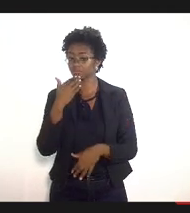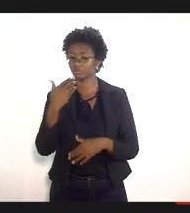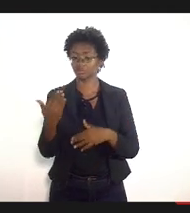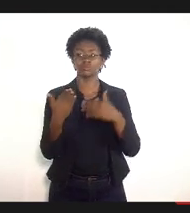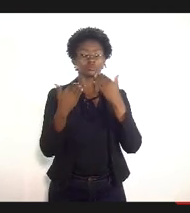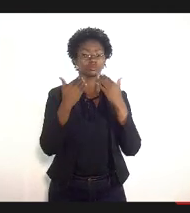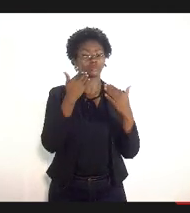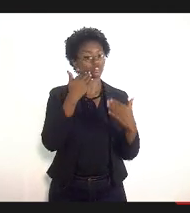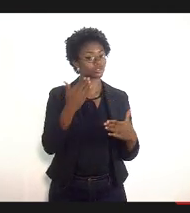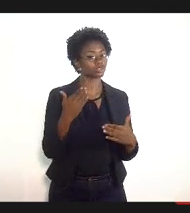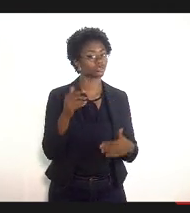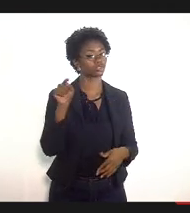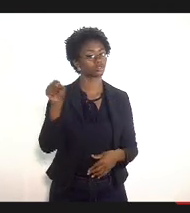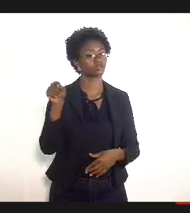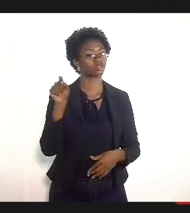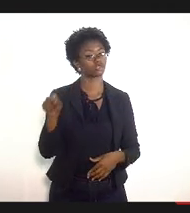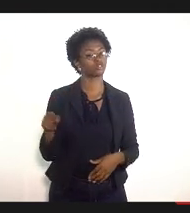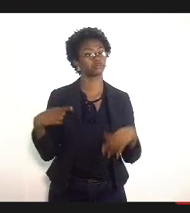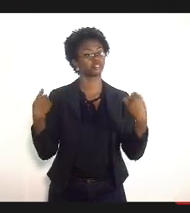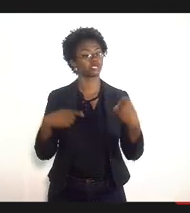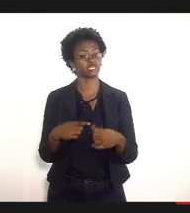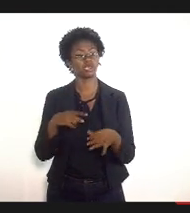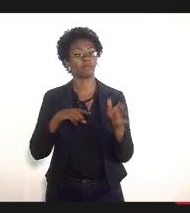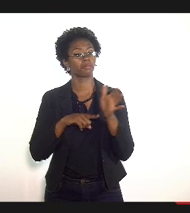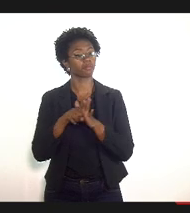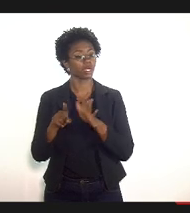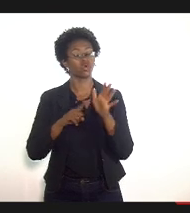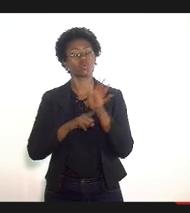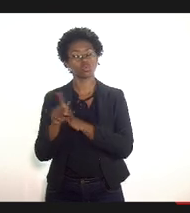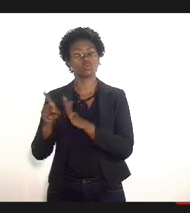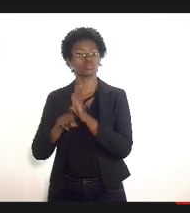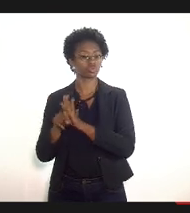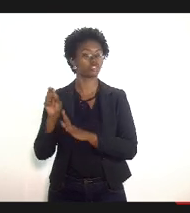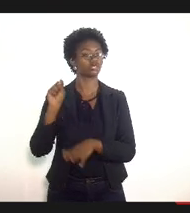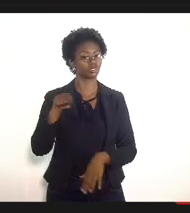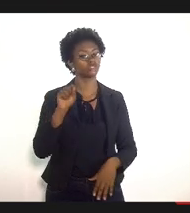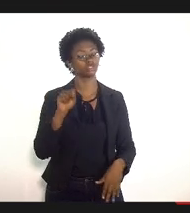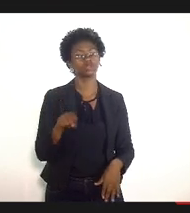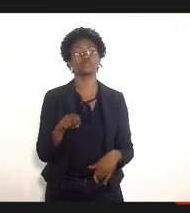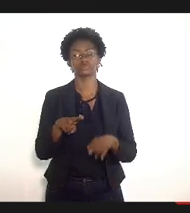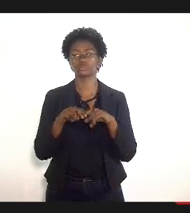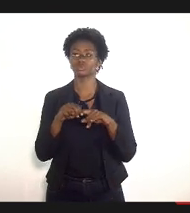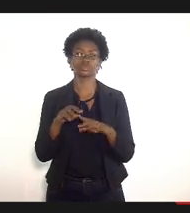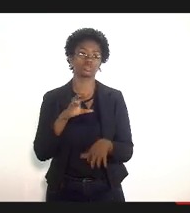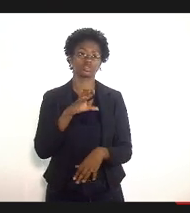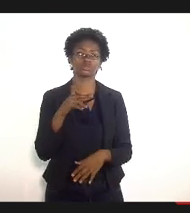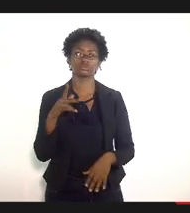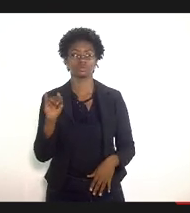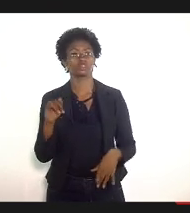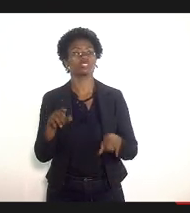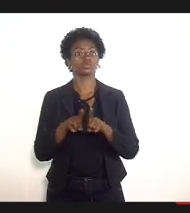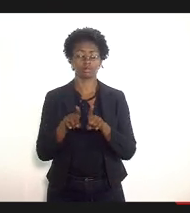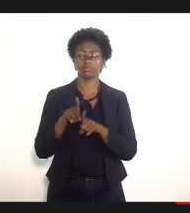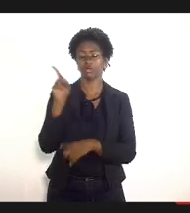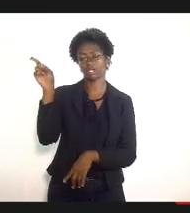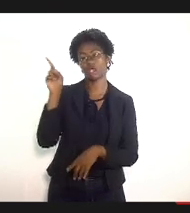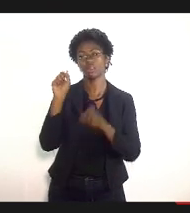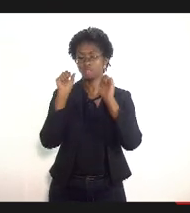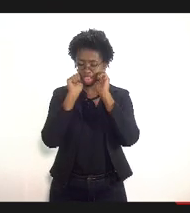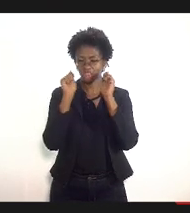né, que deva ser questionado, né, através, possivelmente, de uma CPI na Assembleia Legislativa,